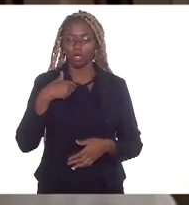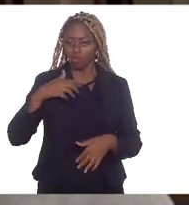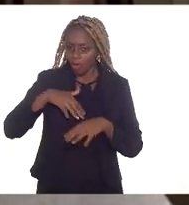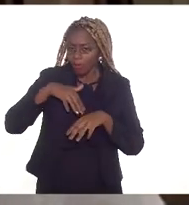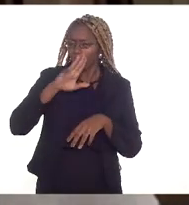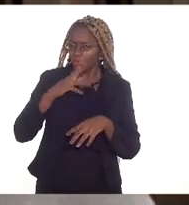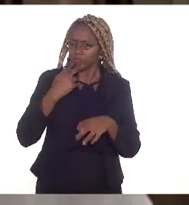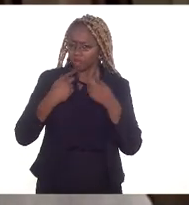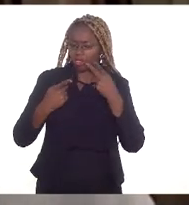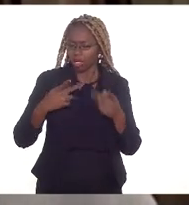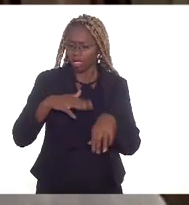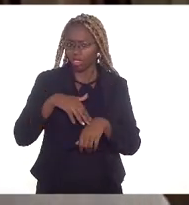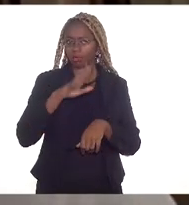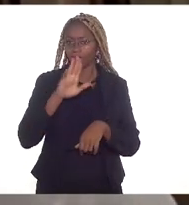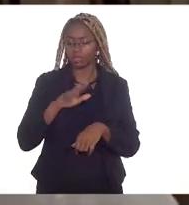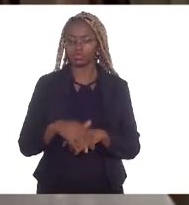além.